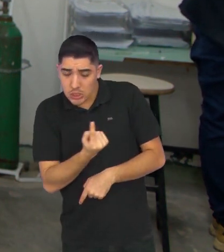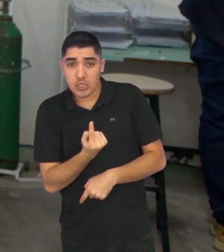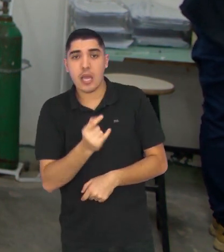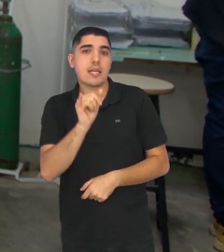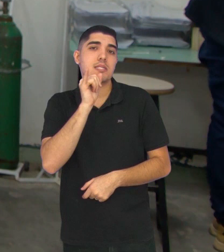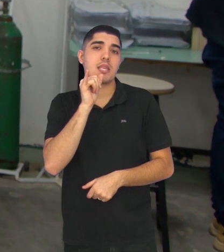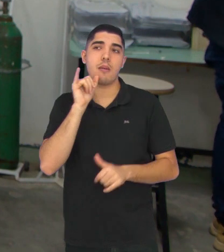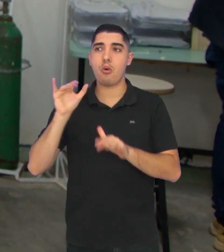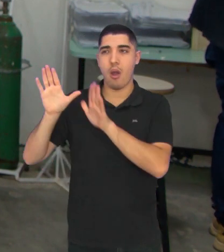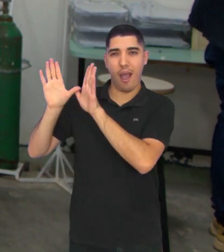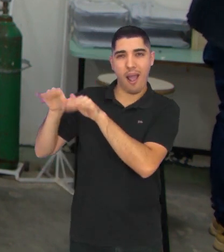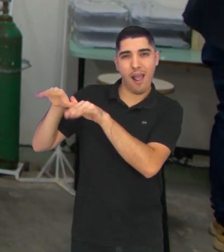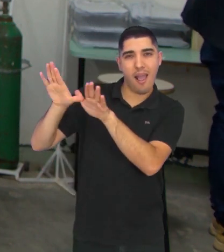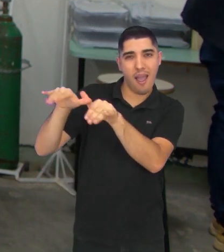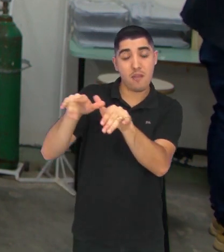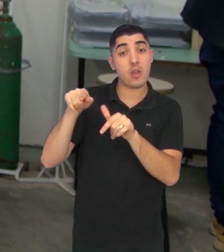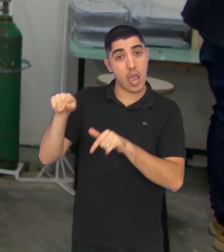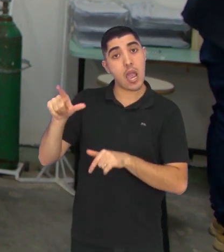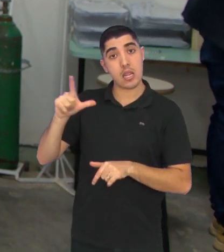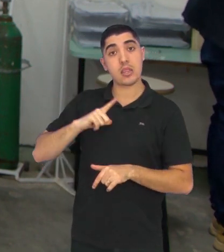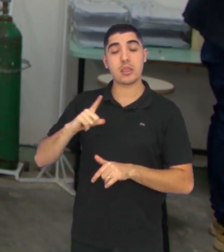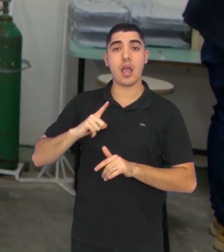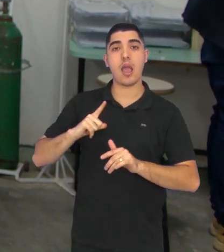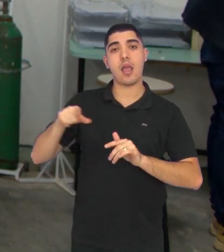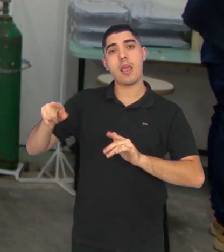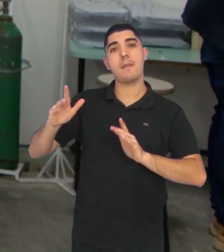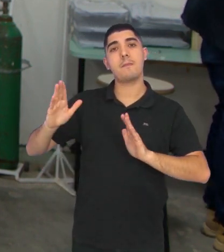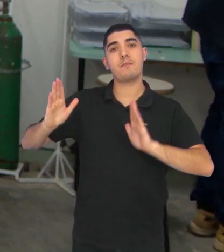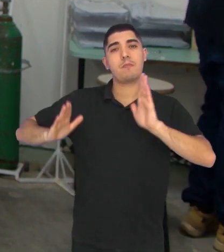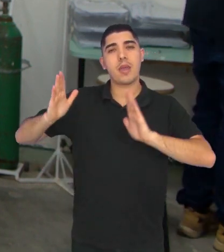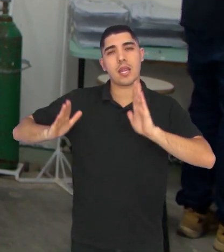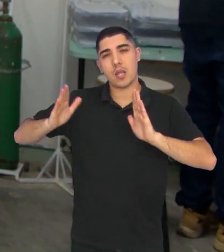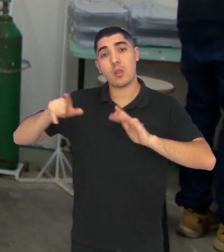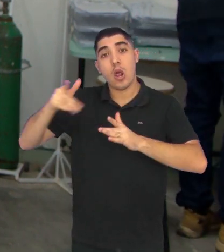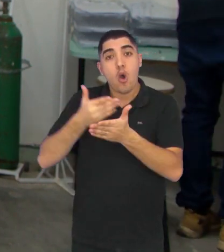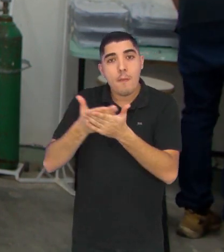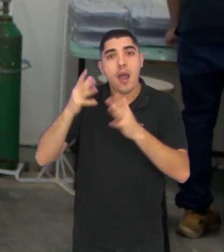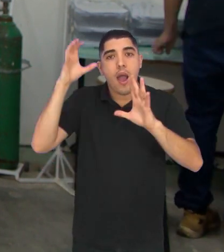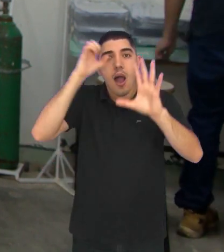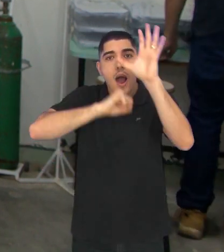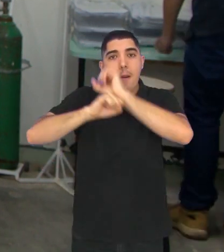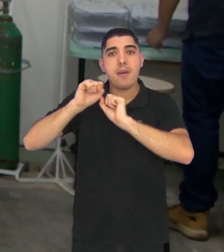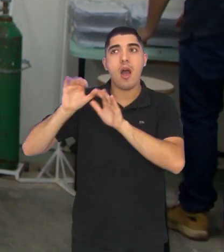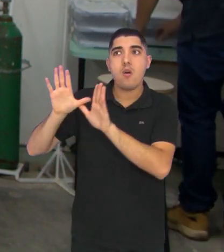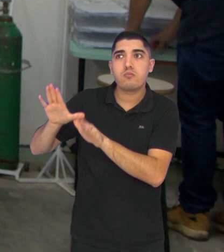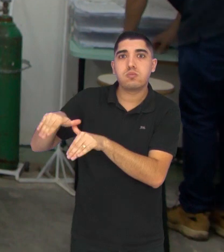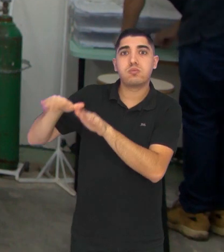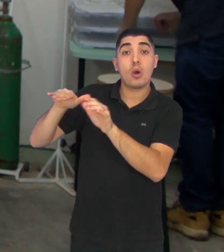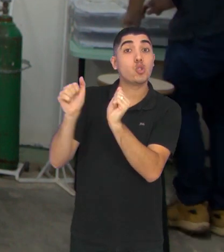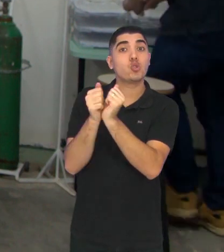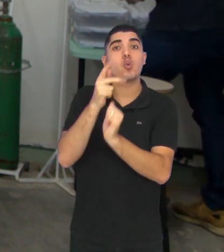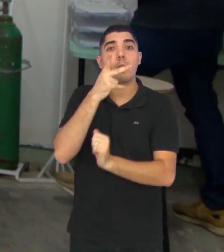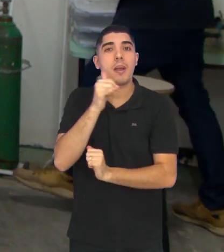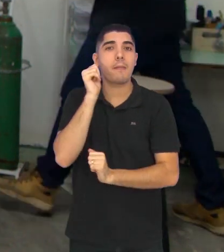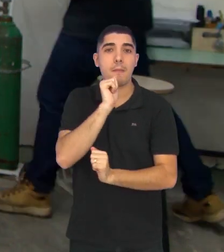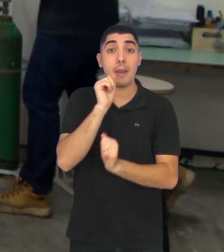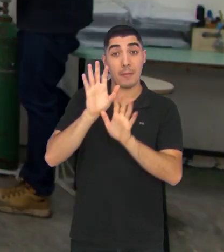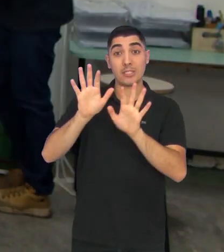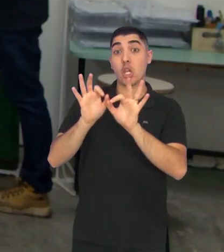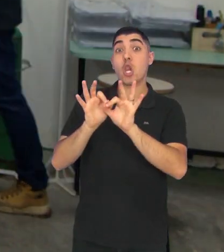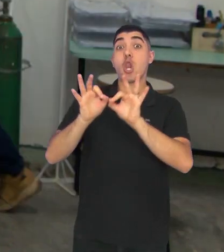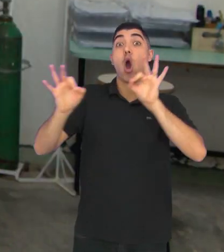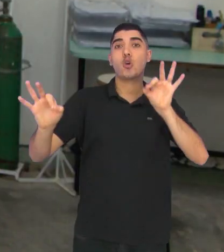Aves, por exemplo, elas têm um período que elas estão aprendendo a voar junto com os pais. Então os pais ficam de